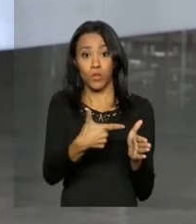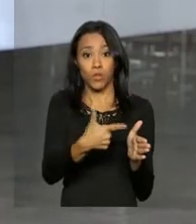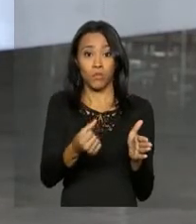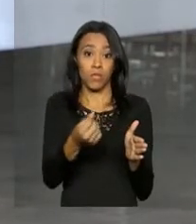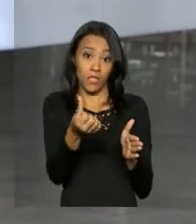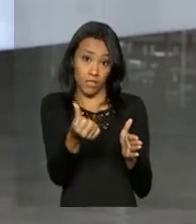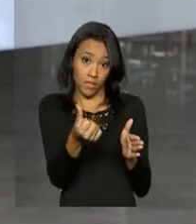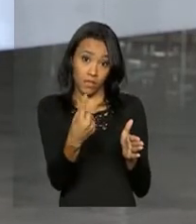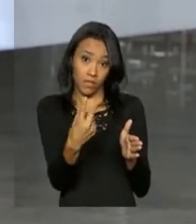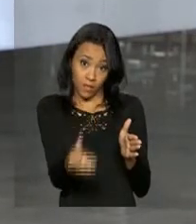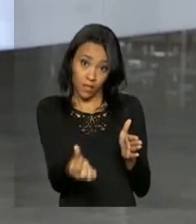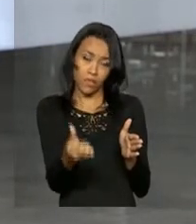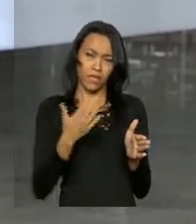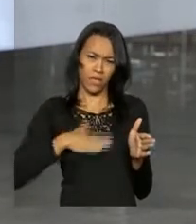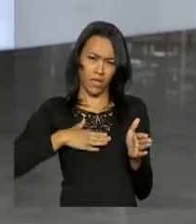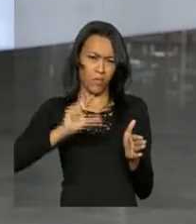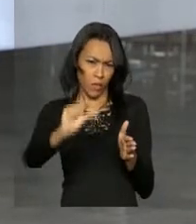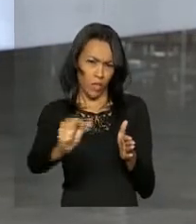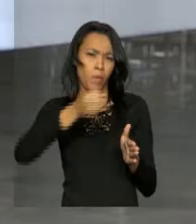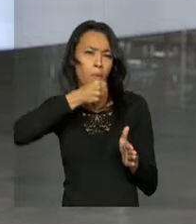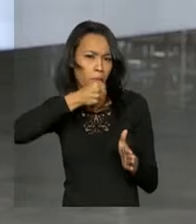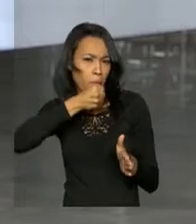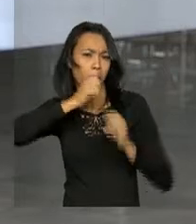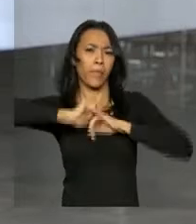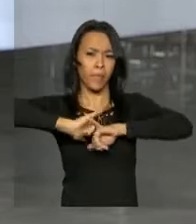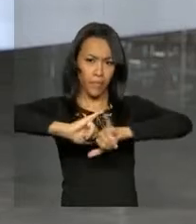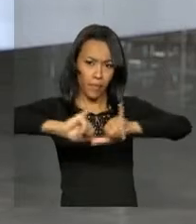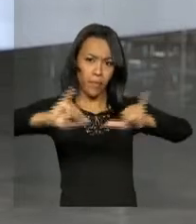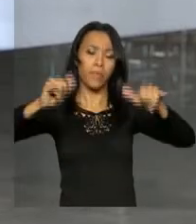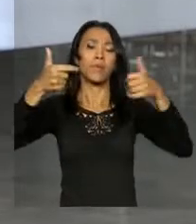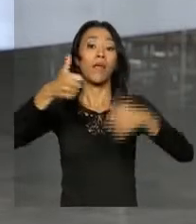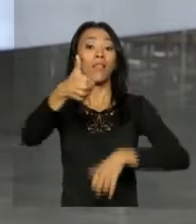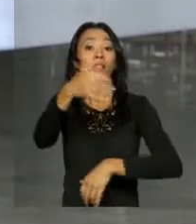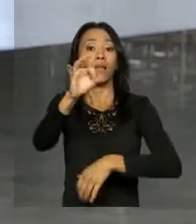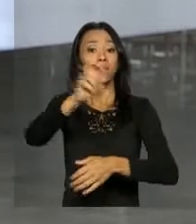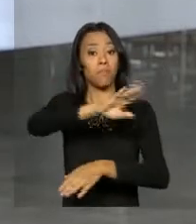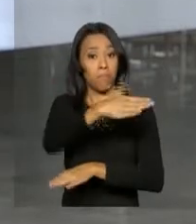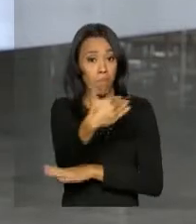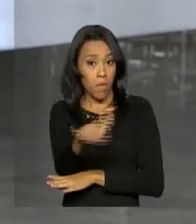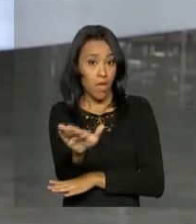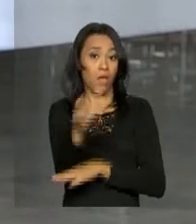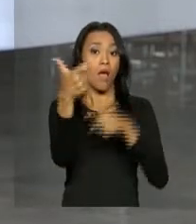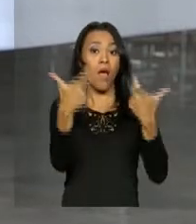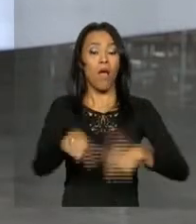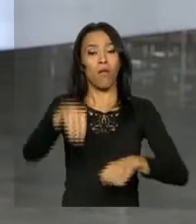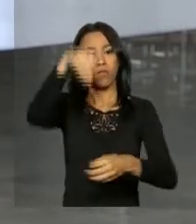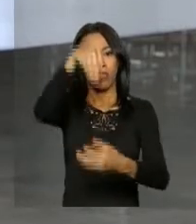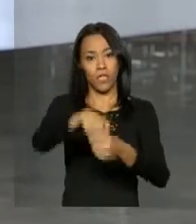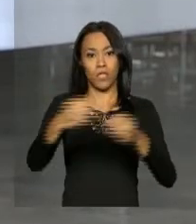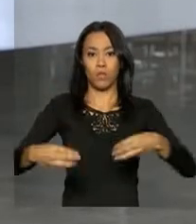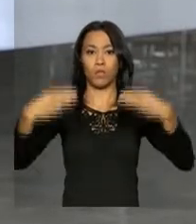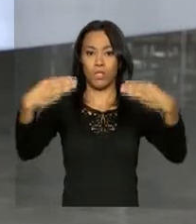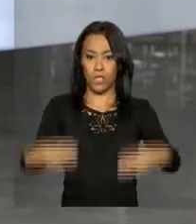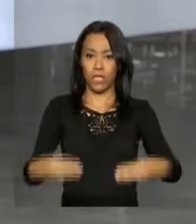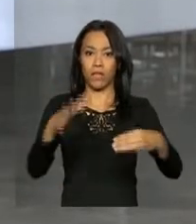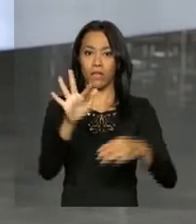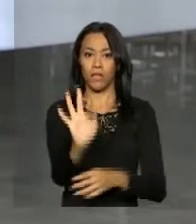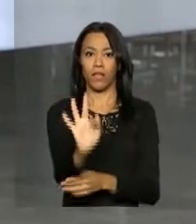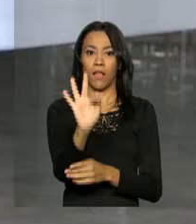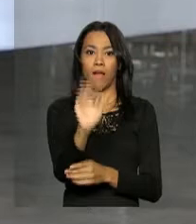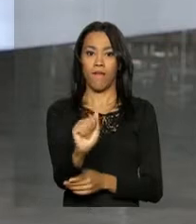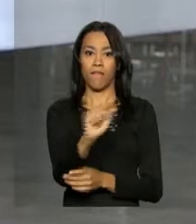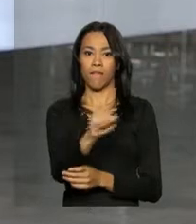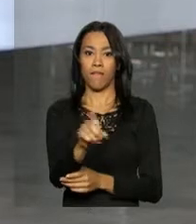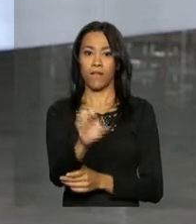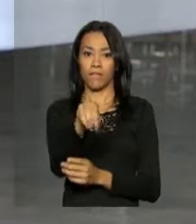está marcada para daqui a pouquinho às dez e meia da manhã no auditório do edifício sede do ministério da fazenda em brasília e quem vai dar